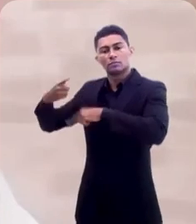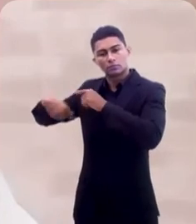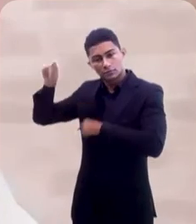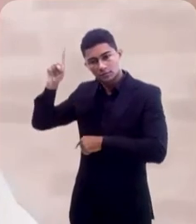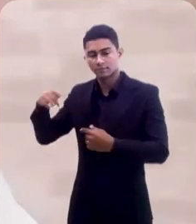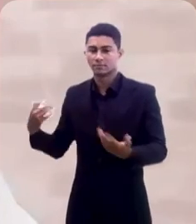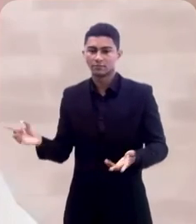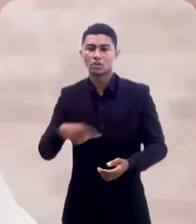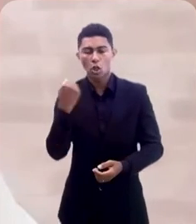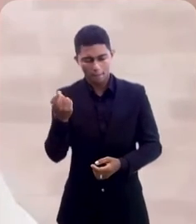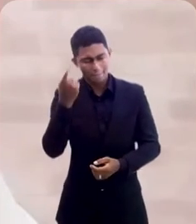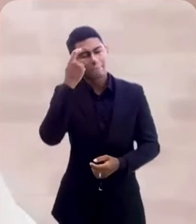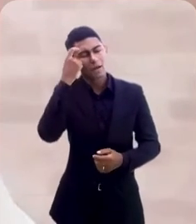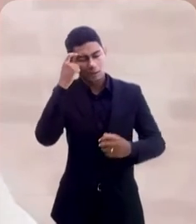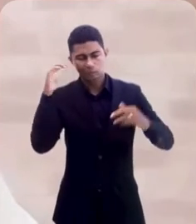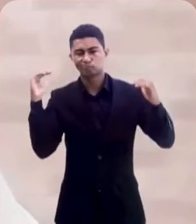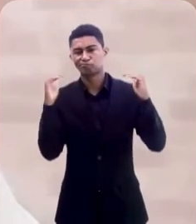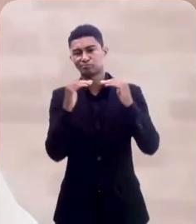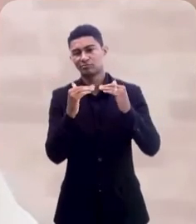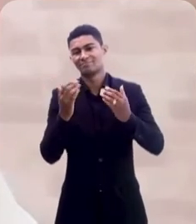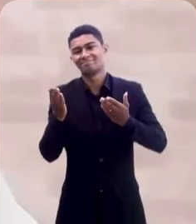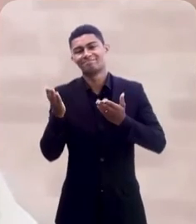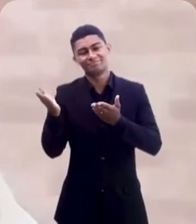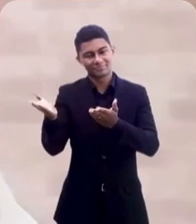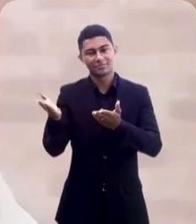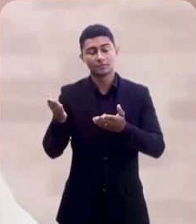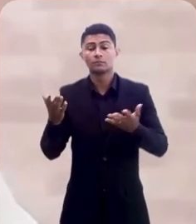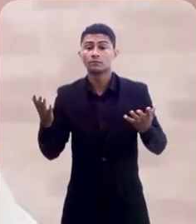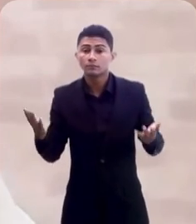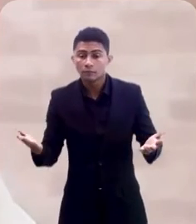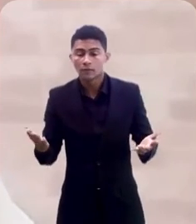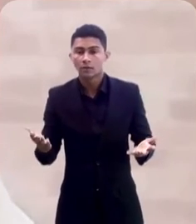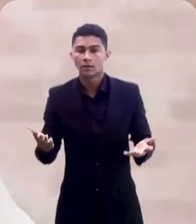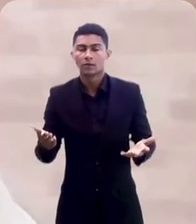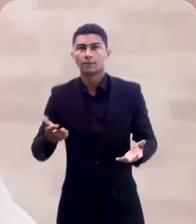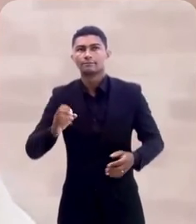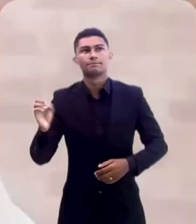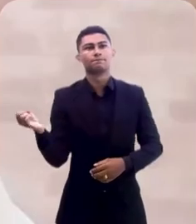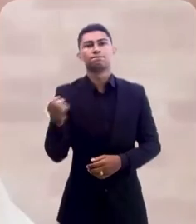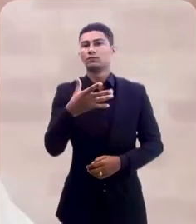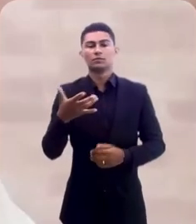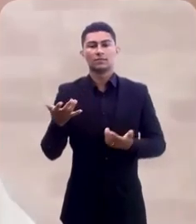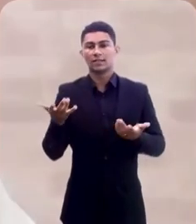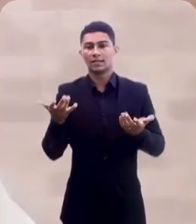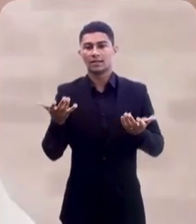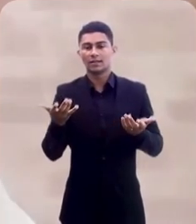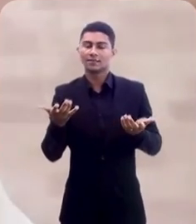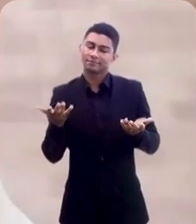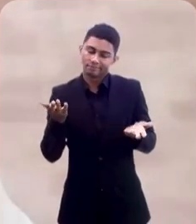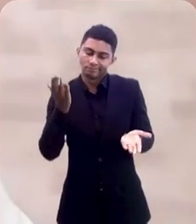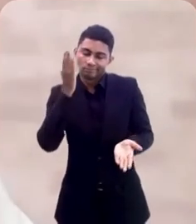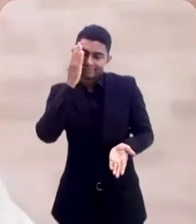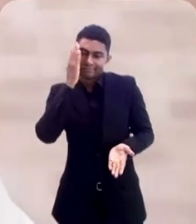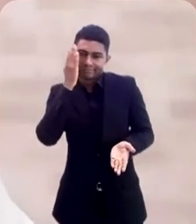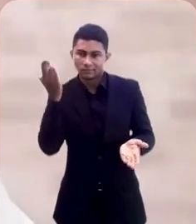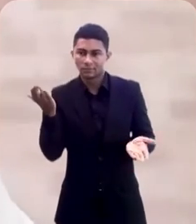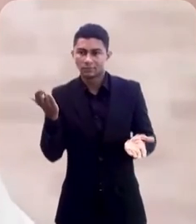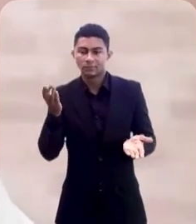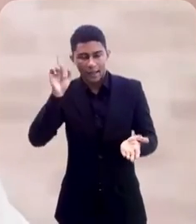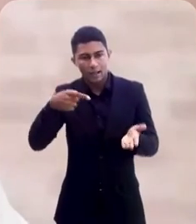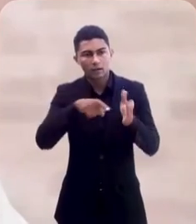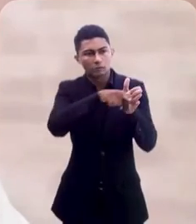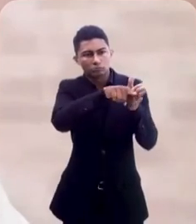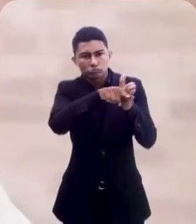nós pensamos da mesma maneira. Então, a grande novidade, além, evidentemente,